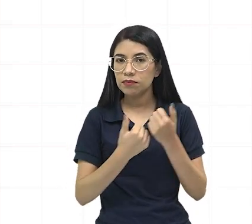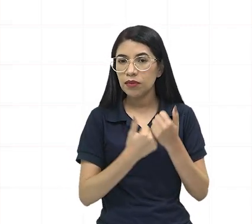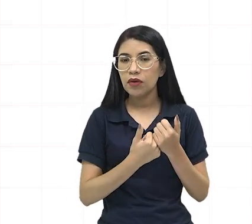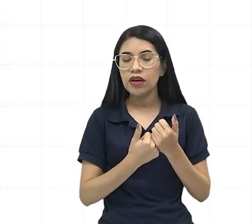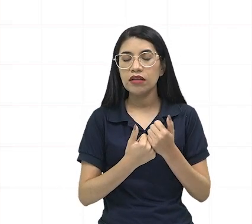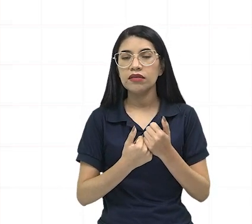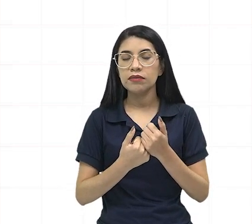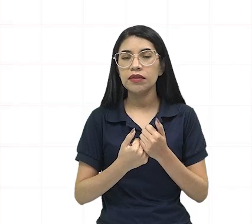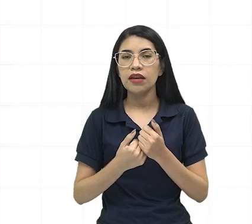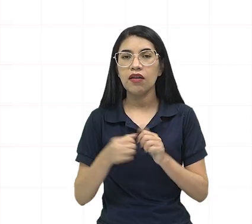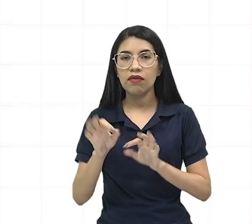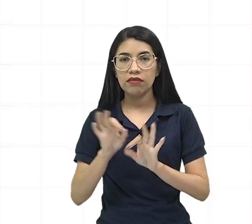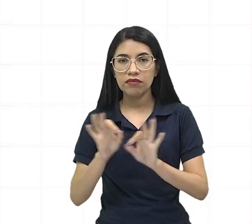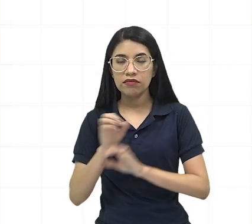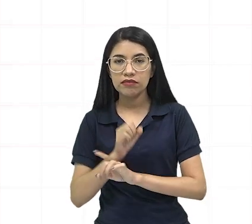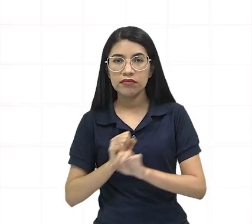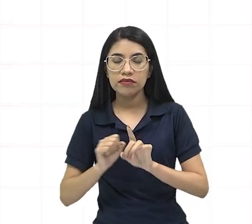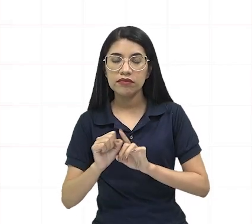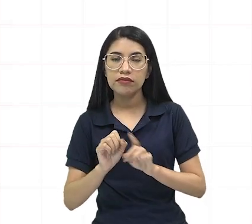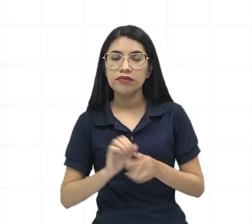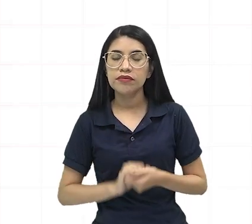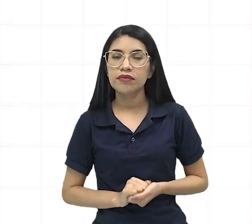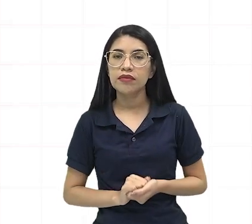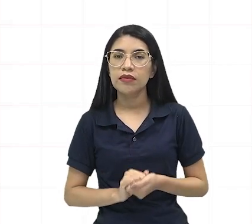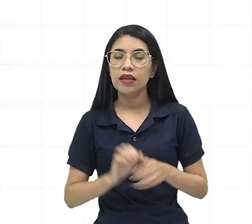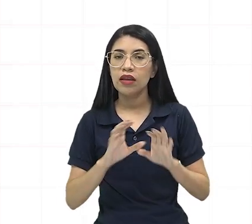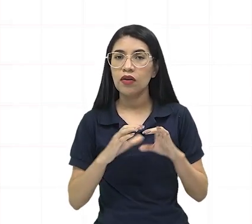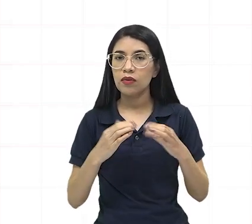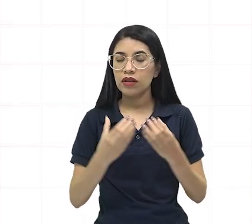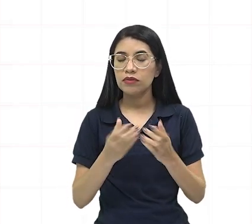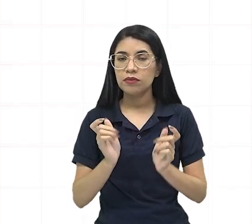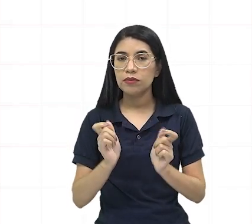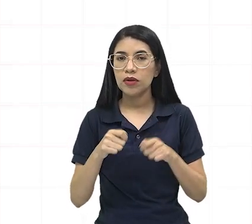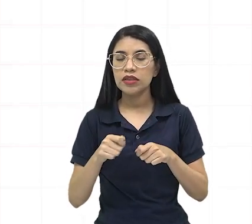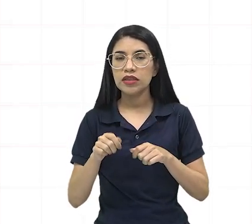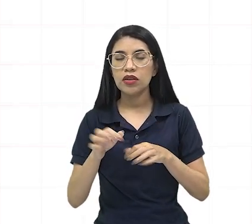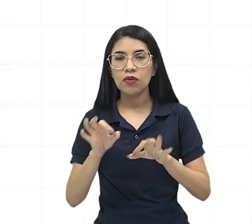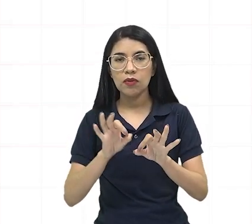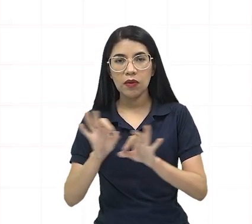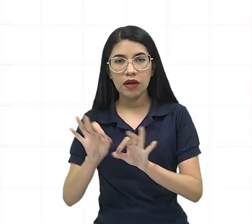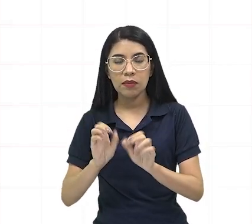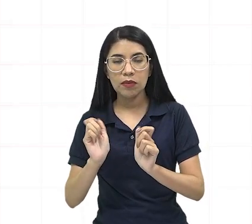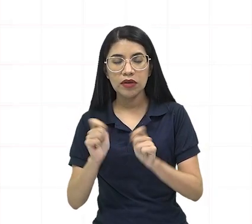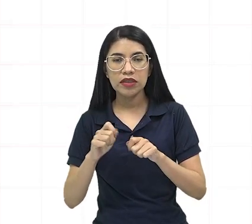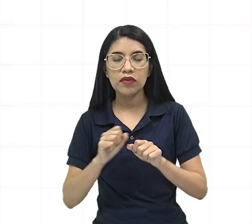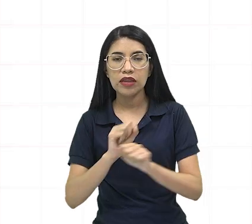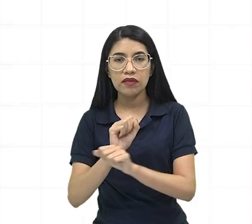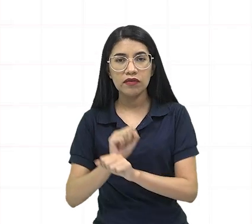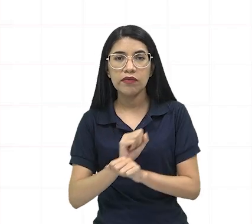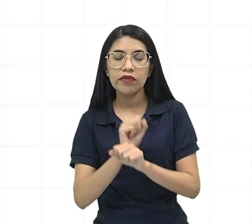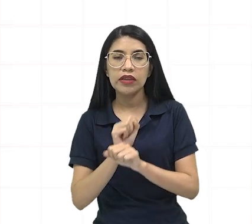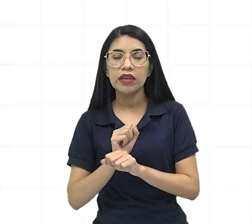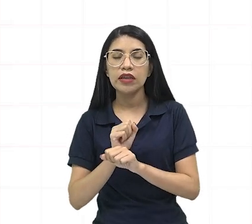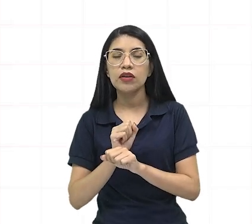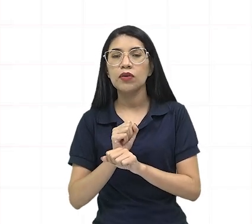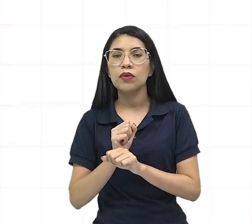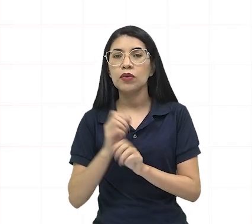organização social, tá bom? Então, as comunidades podem se mobilizar para defender seus direitos e